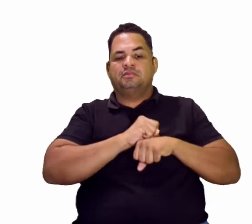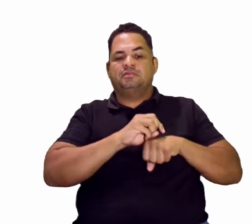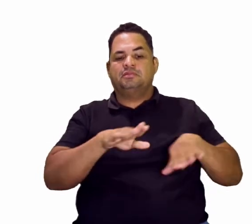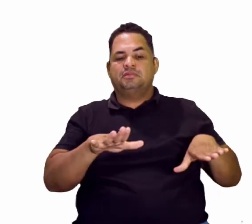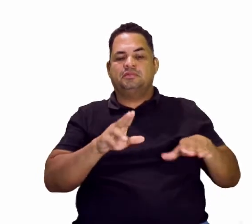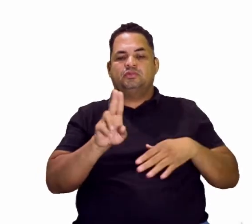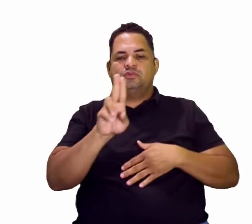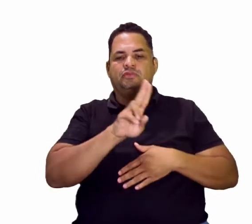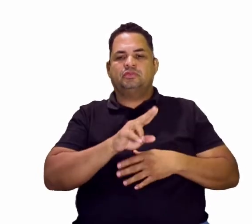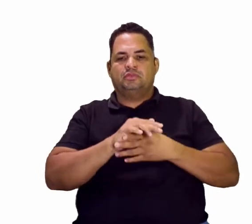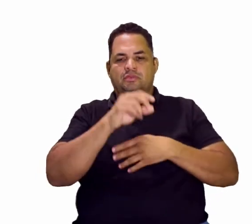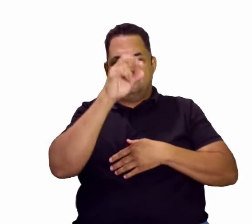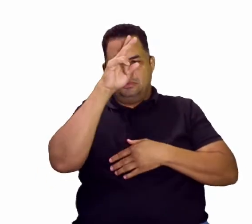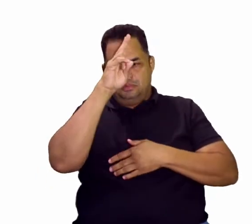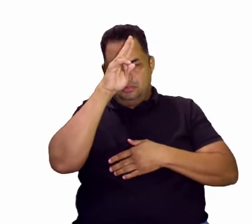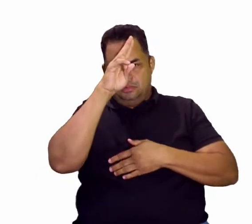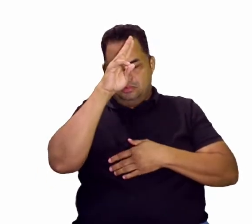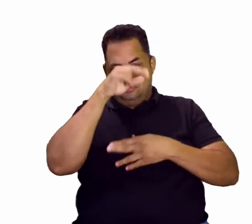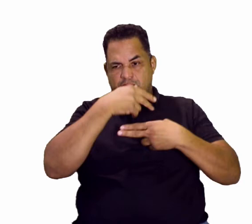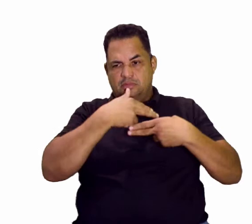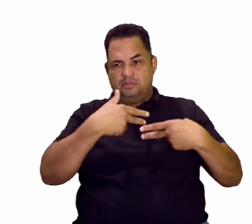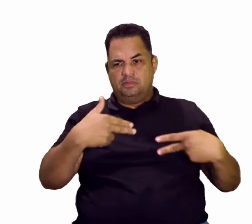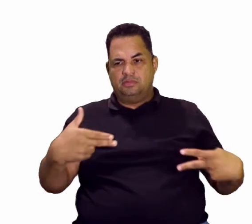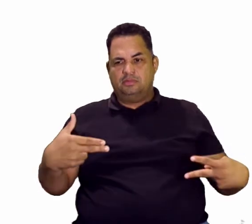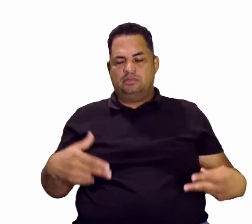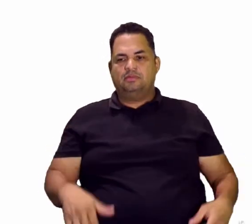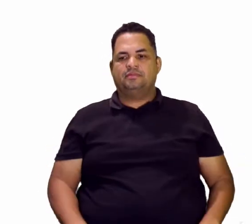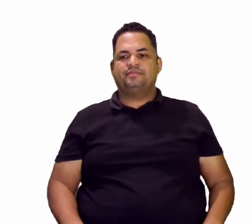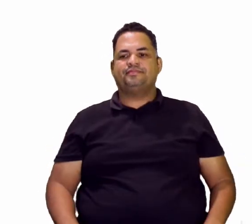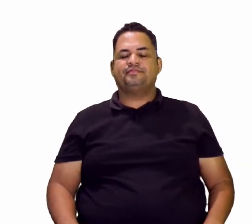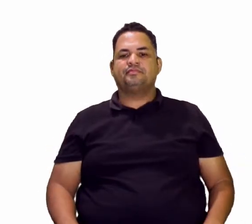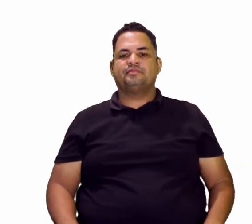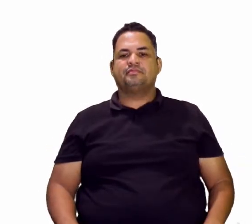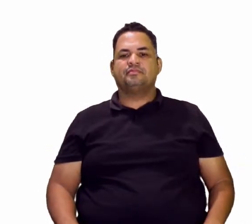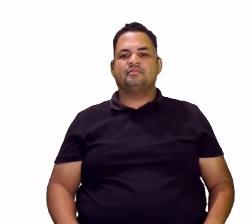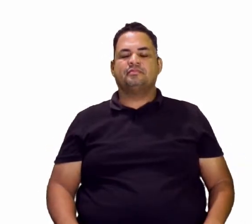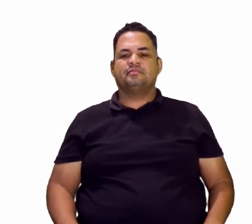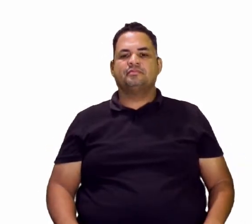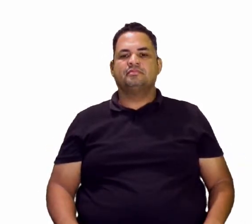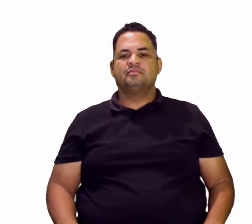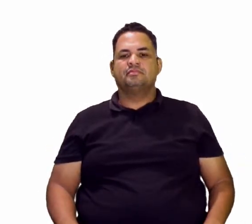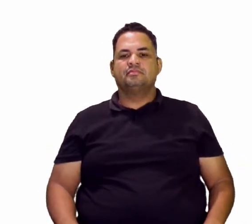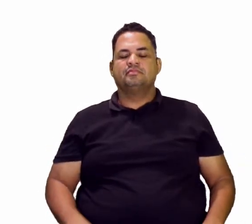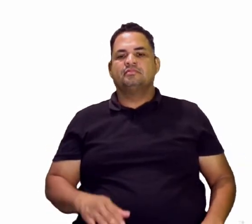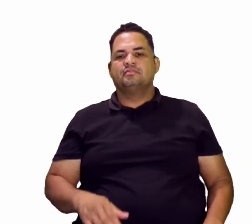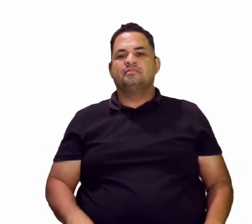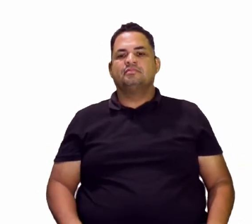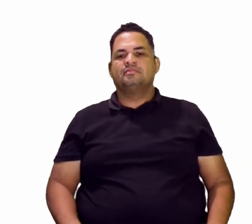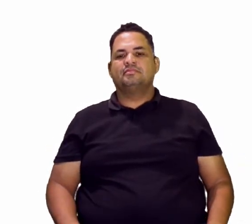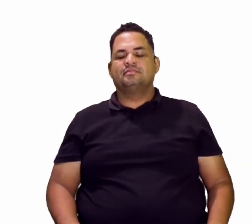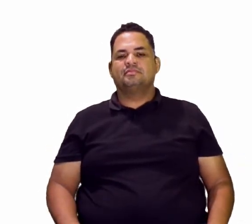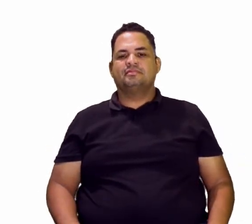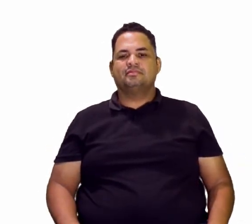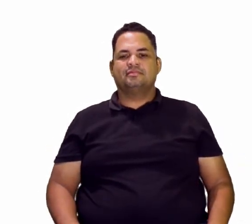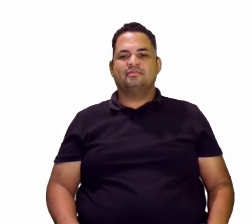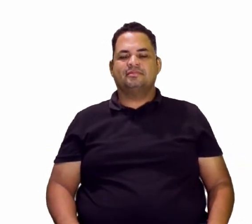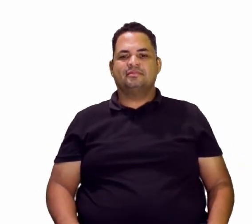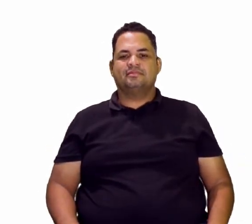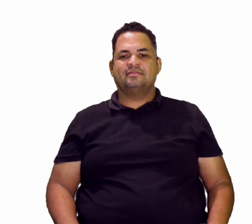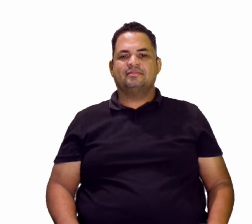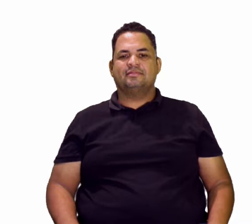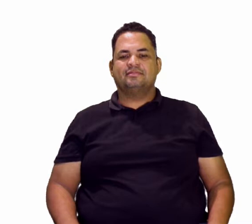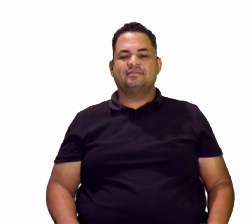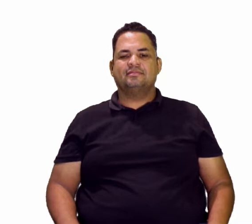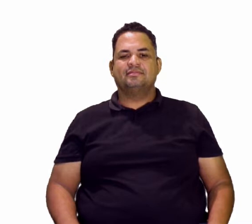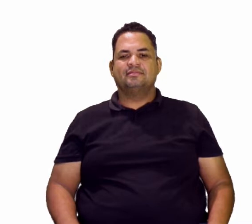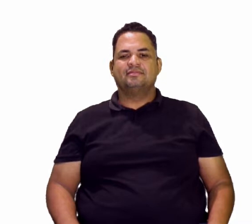insetos, né? Que a gente falou ali, no caso do Aedes albopictus, Aedes aegypti,